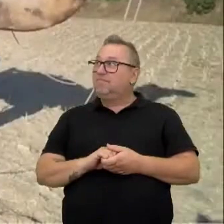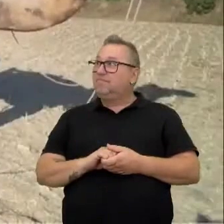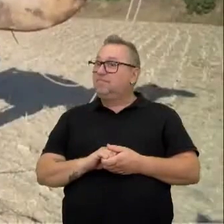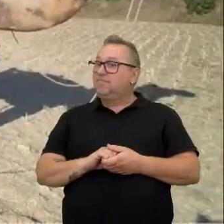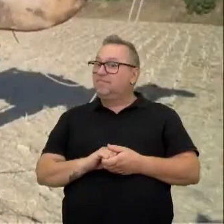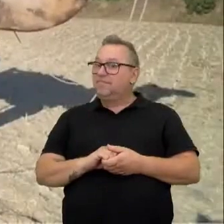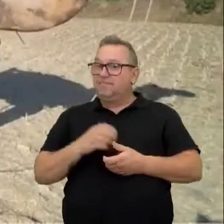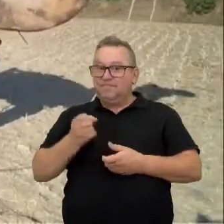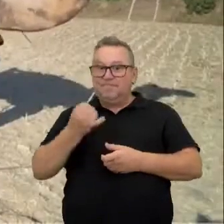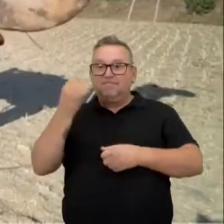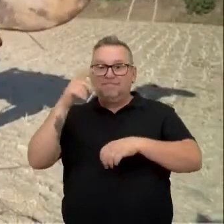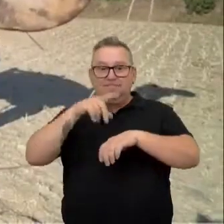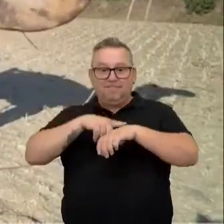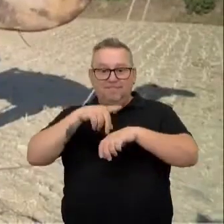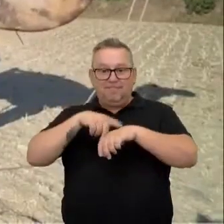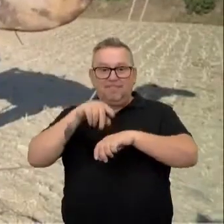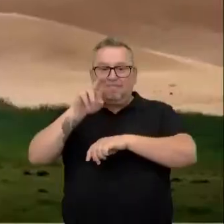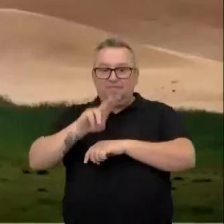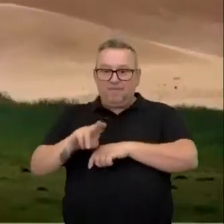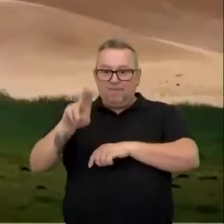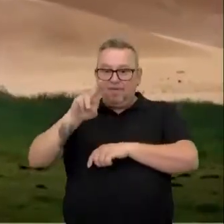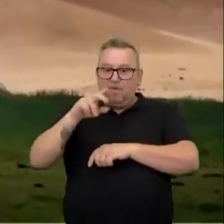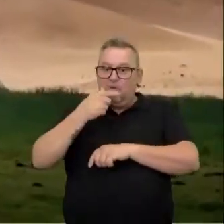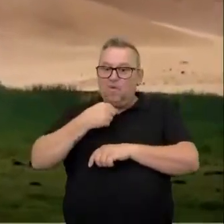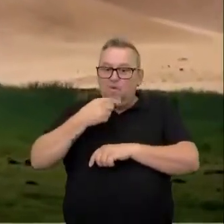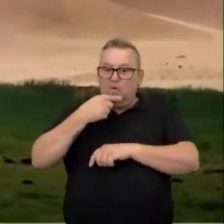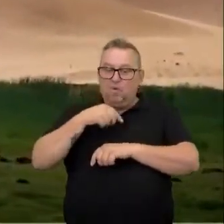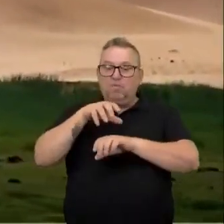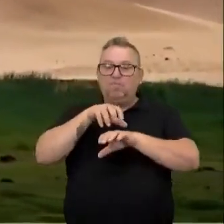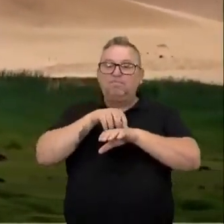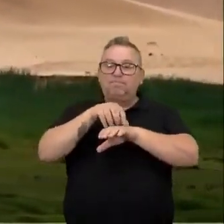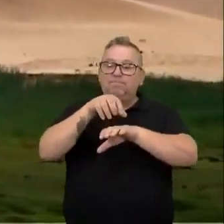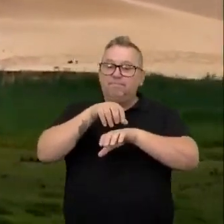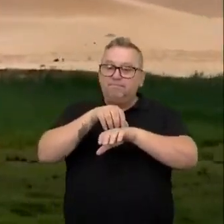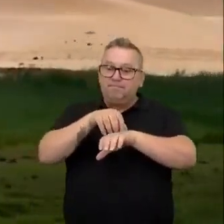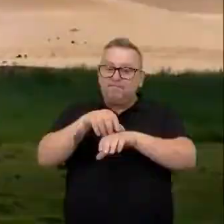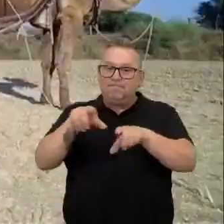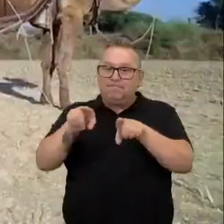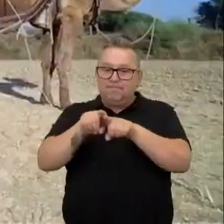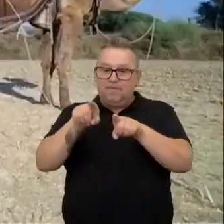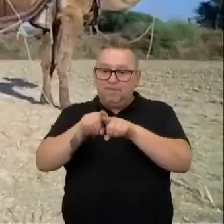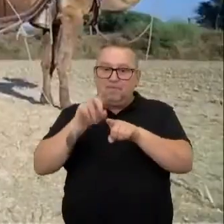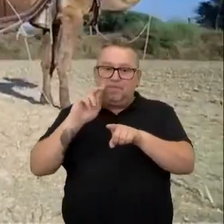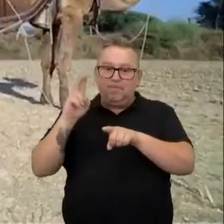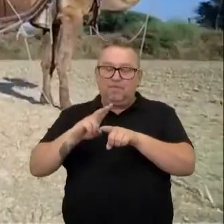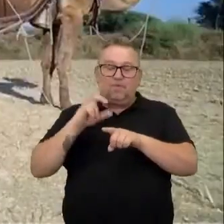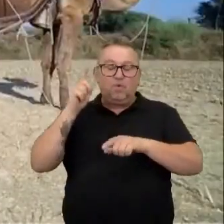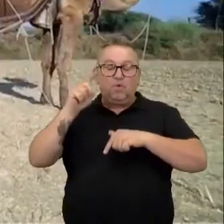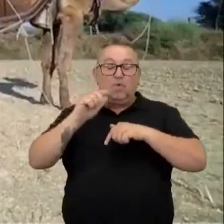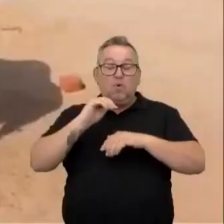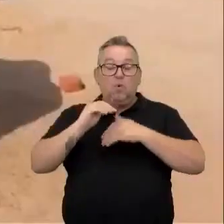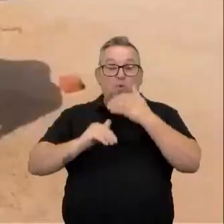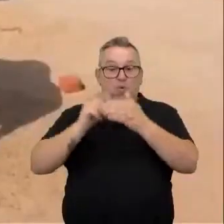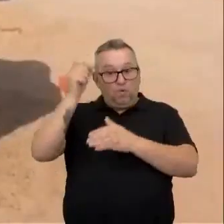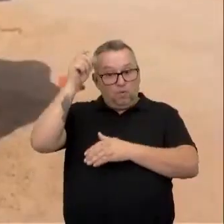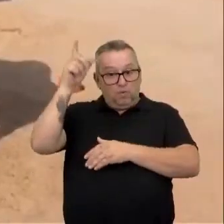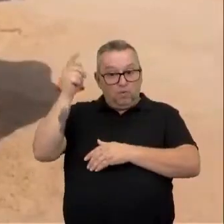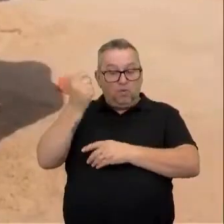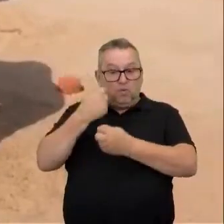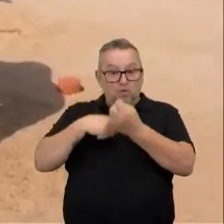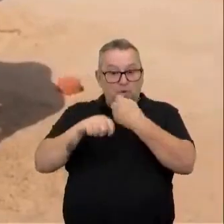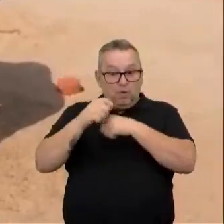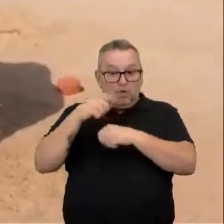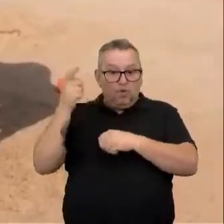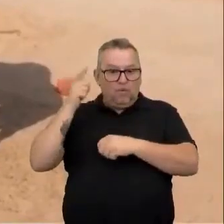Durante muito tempo foram utilizados pelo homem como meio de transporte e muito dos avanços culturais e econômicos conquistados